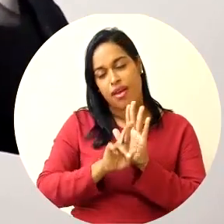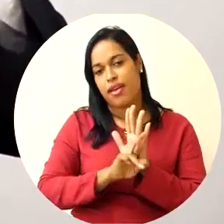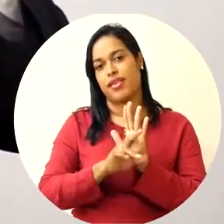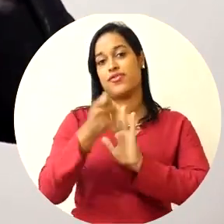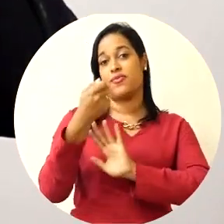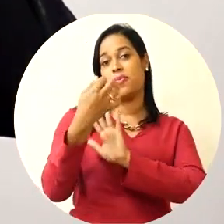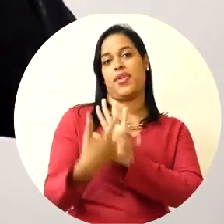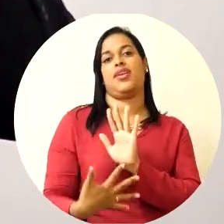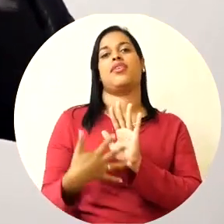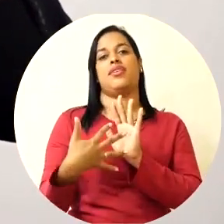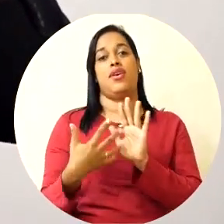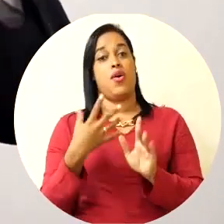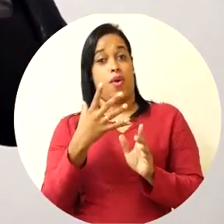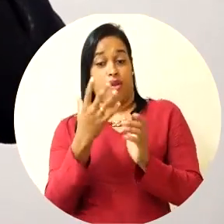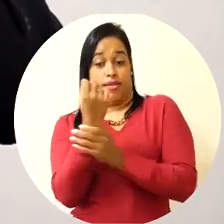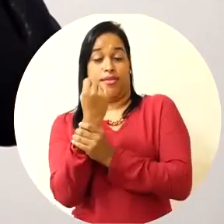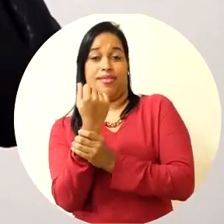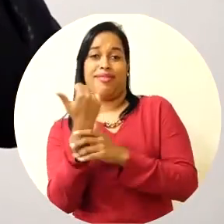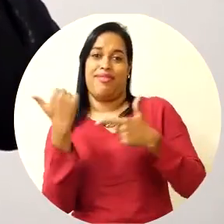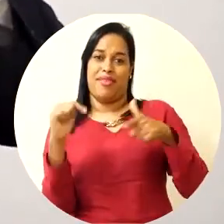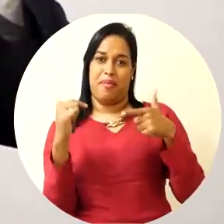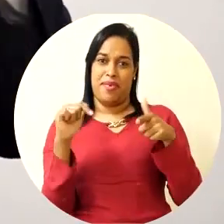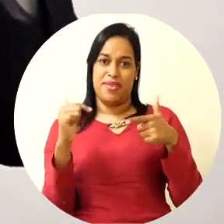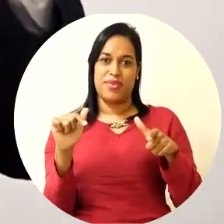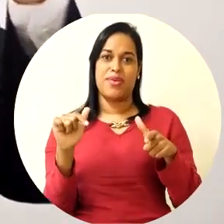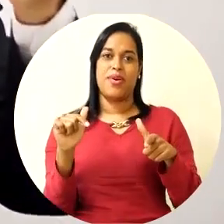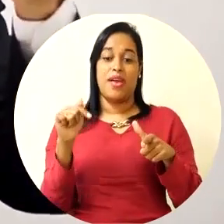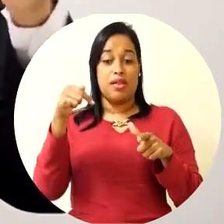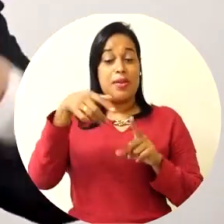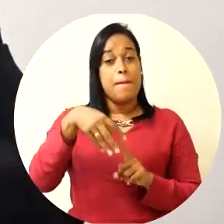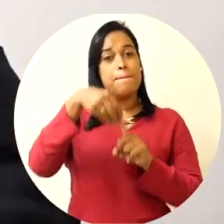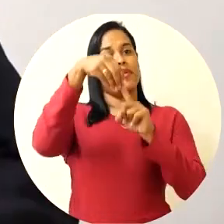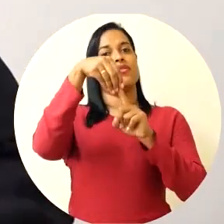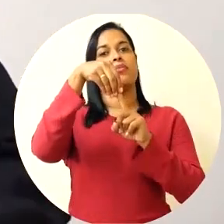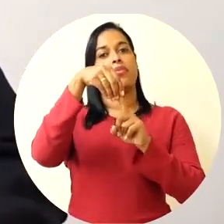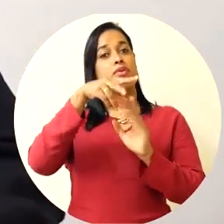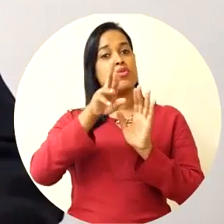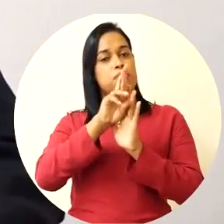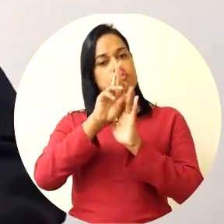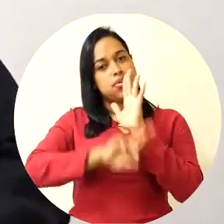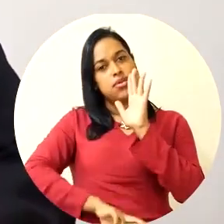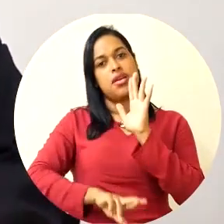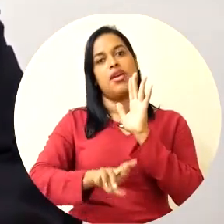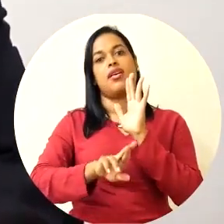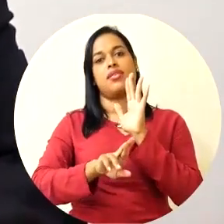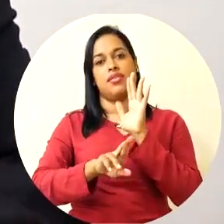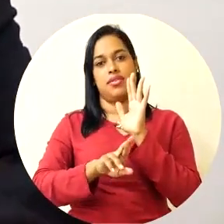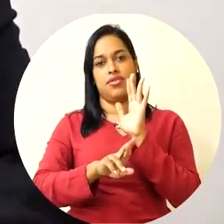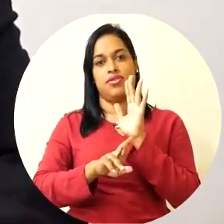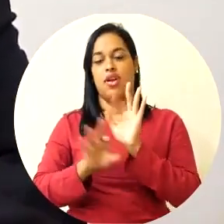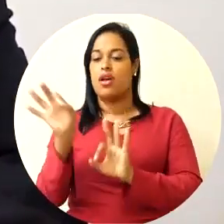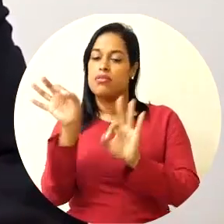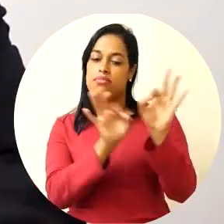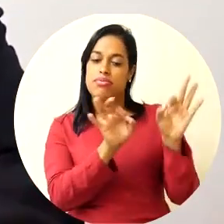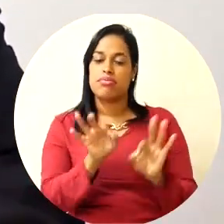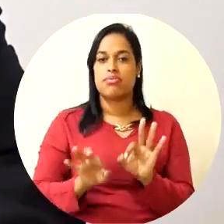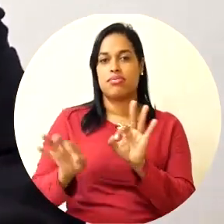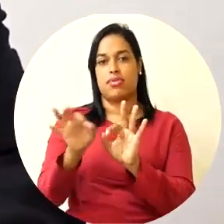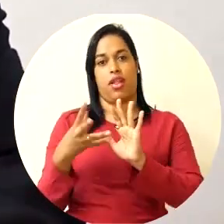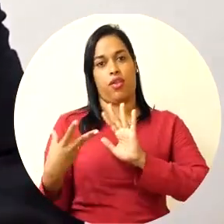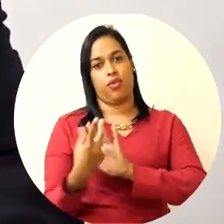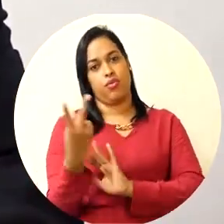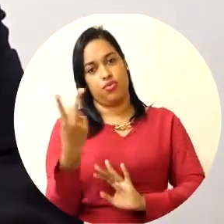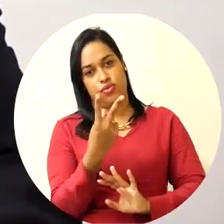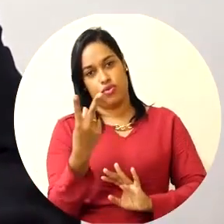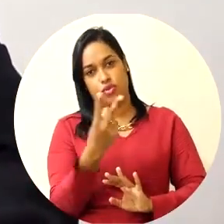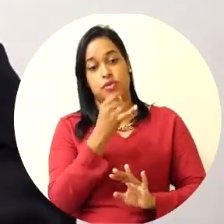normas protetivas que dão direitos e garantias ao trabalhador. Elas prevalecem sobre as normas entre as partes, as vontades